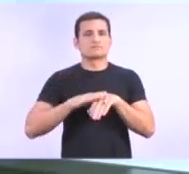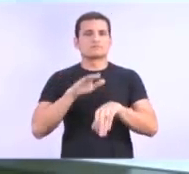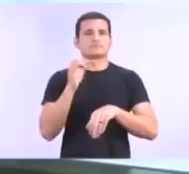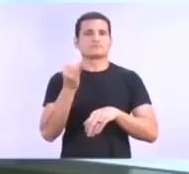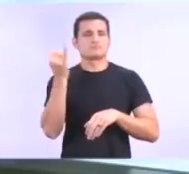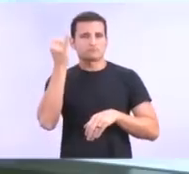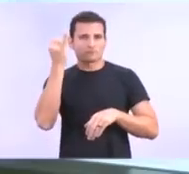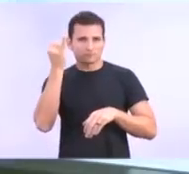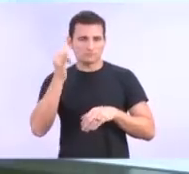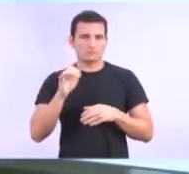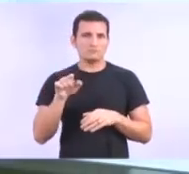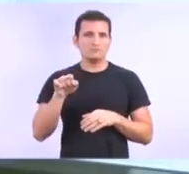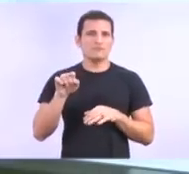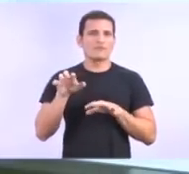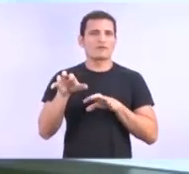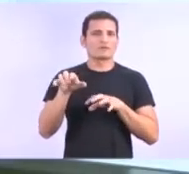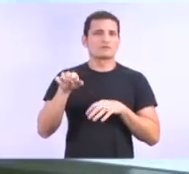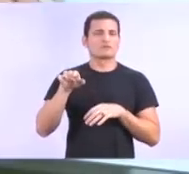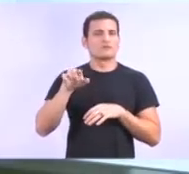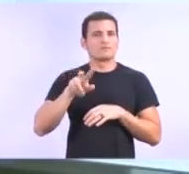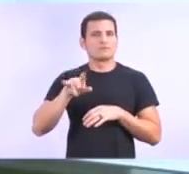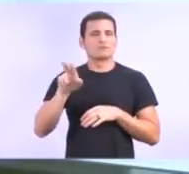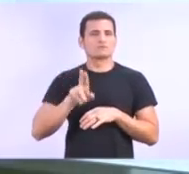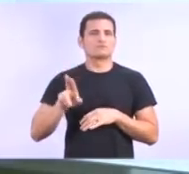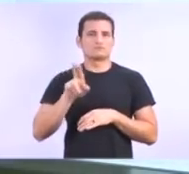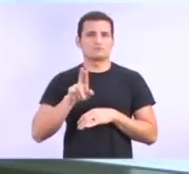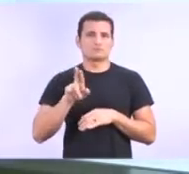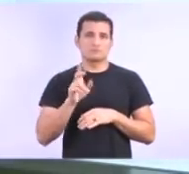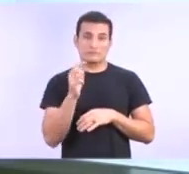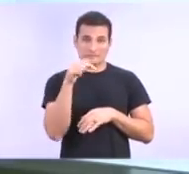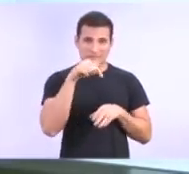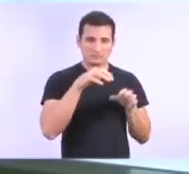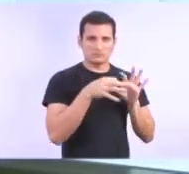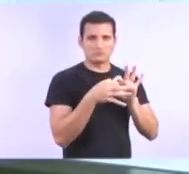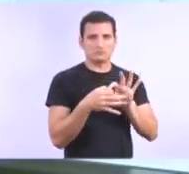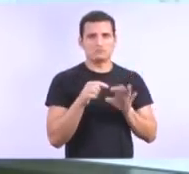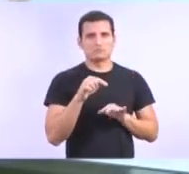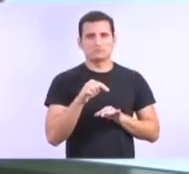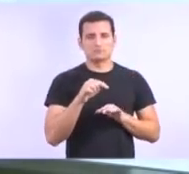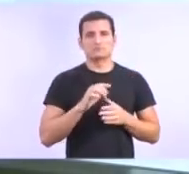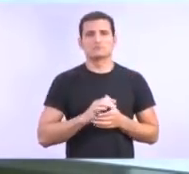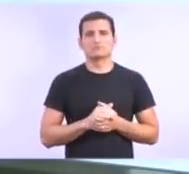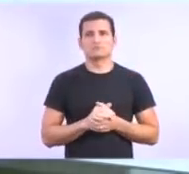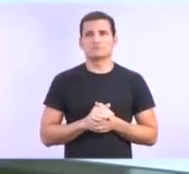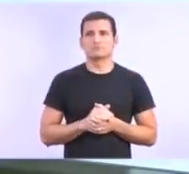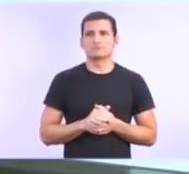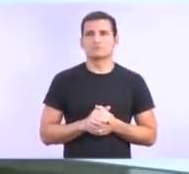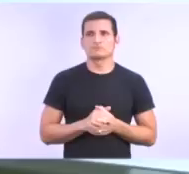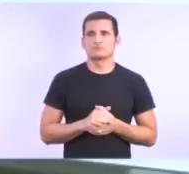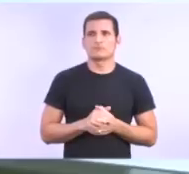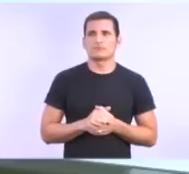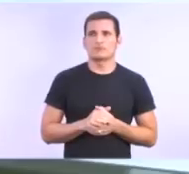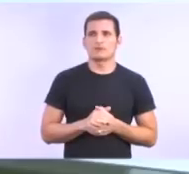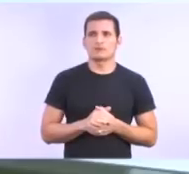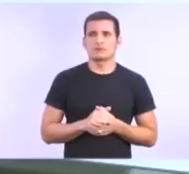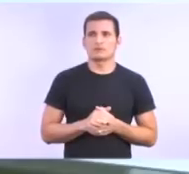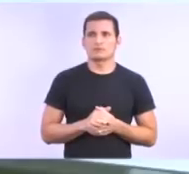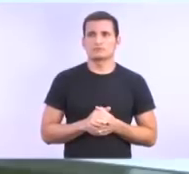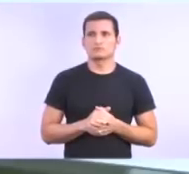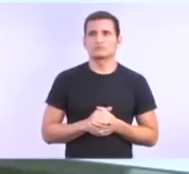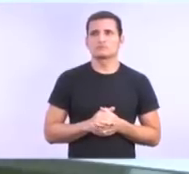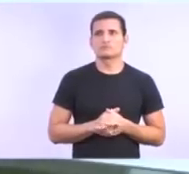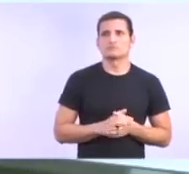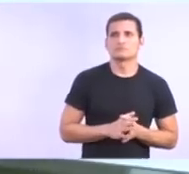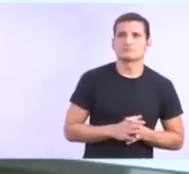dessas características realmente a gente vai utilizar naquele contexto, né? Vamos voltar aqui para a lousa. A gente definiu,